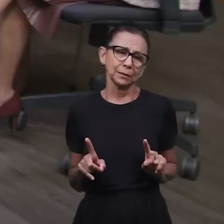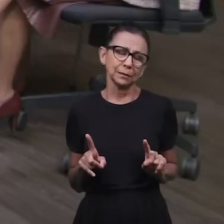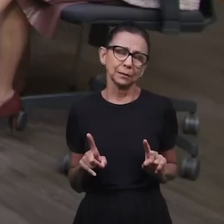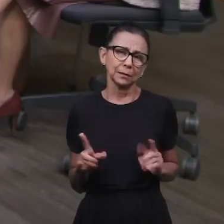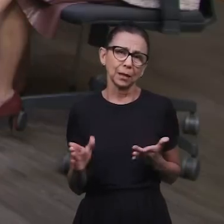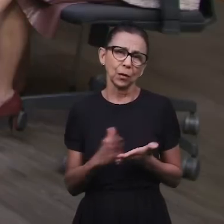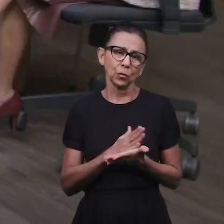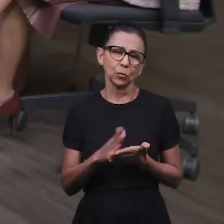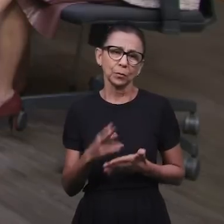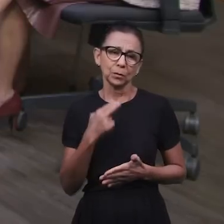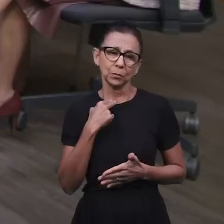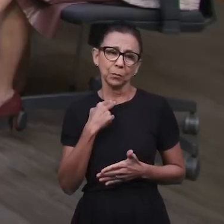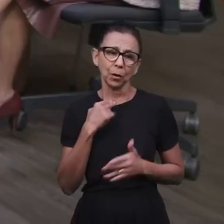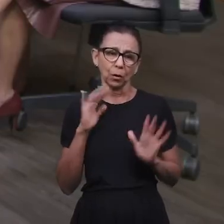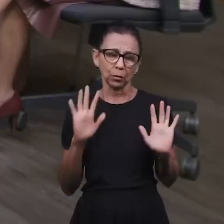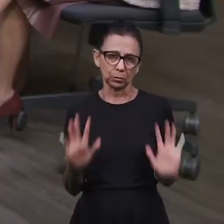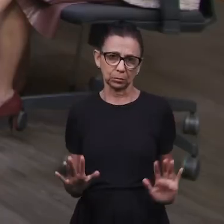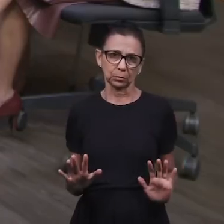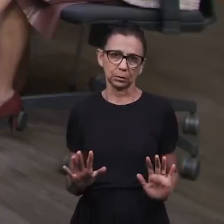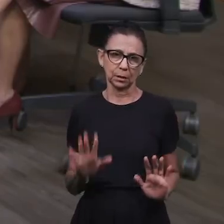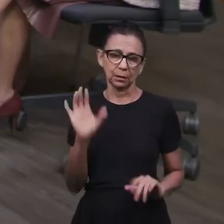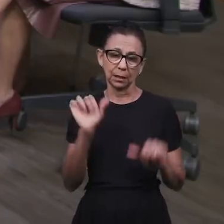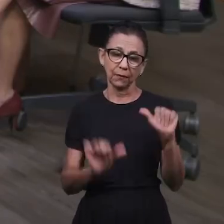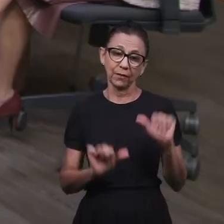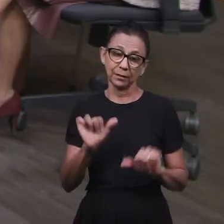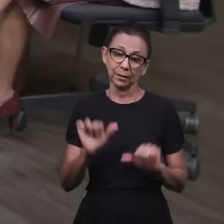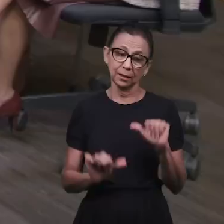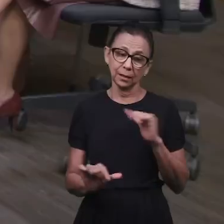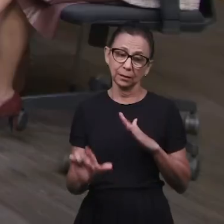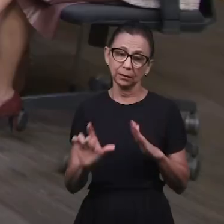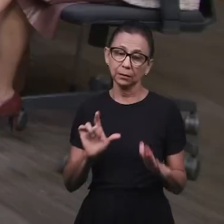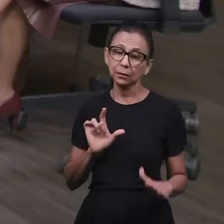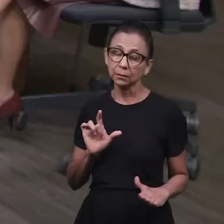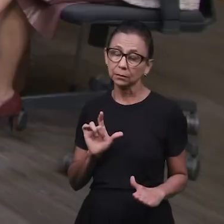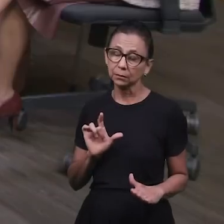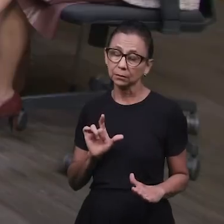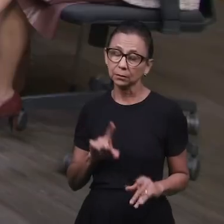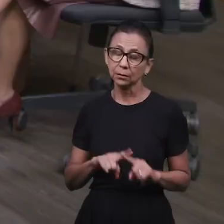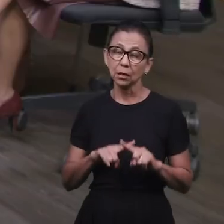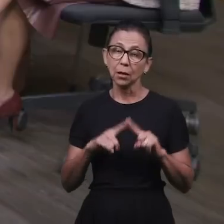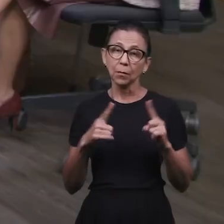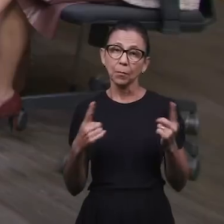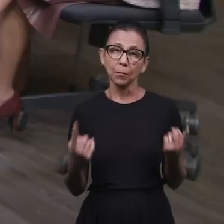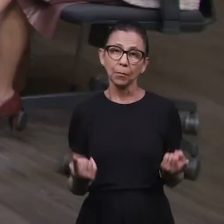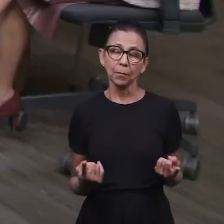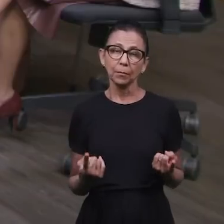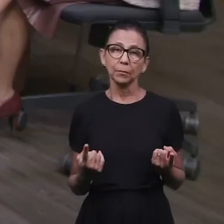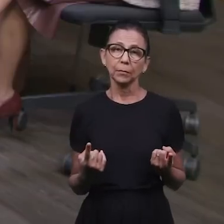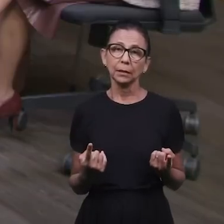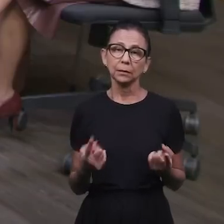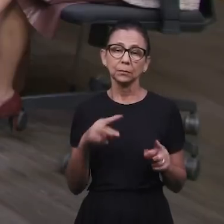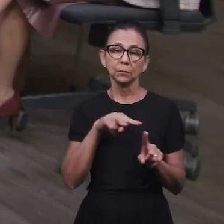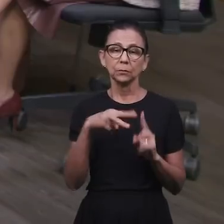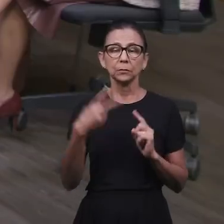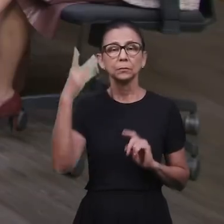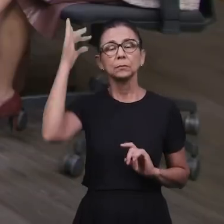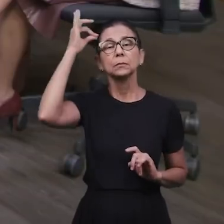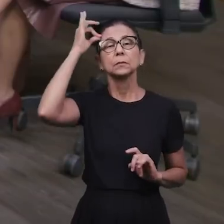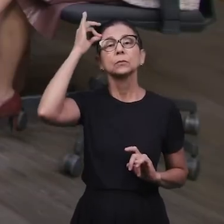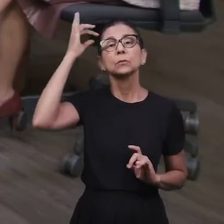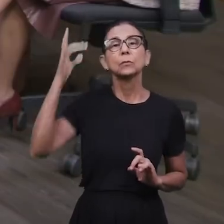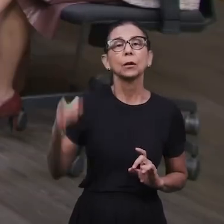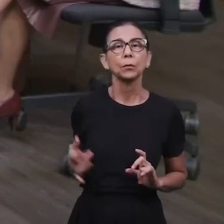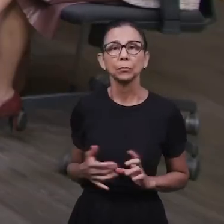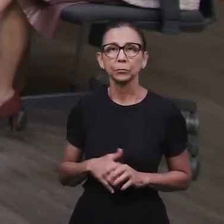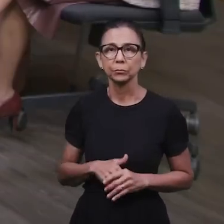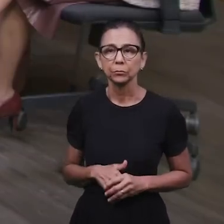edifica. Quando nós colocamos estes dois elementos nas mãos do Senhor que nos tornou livre, isso